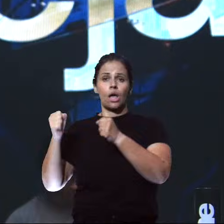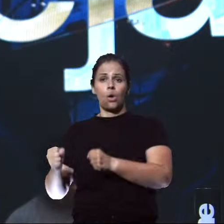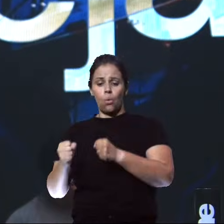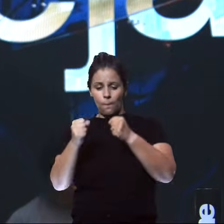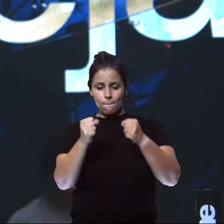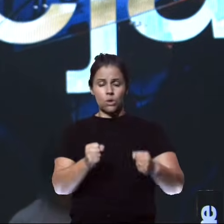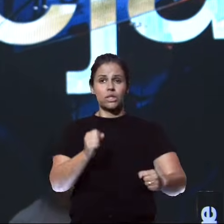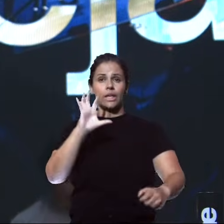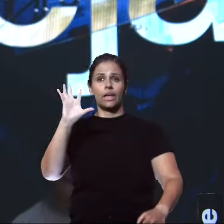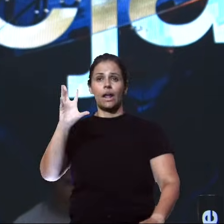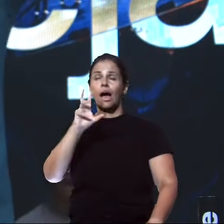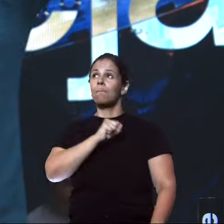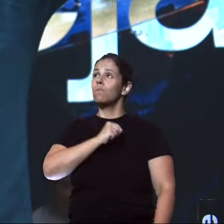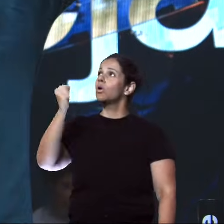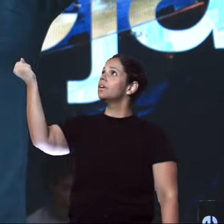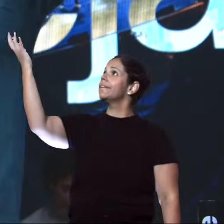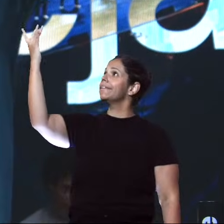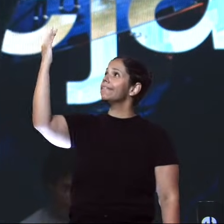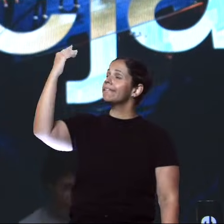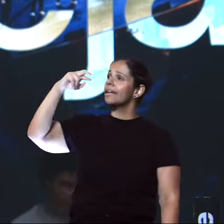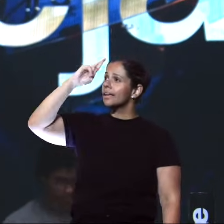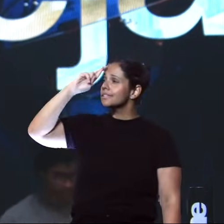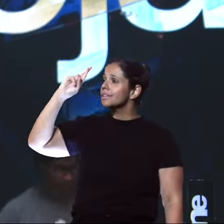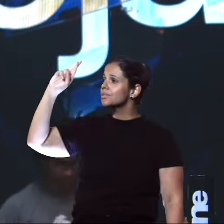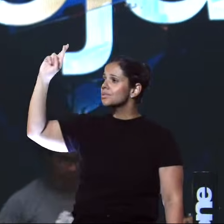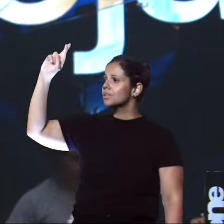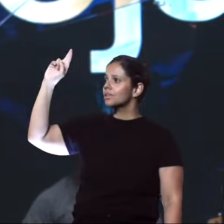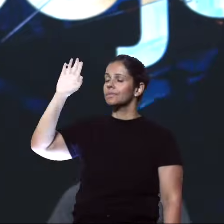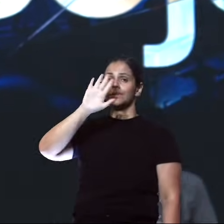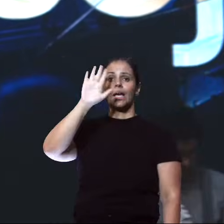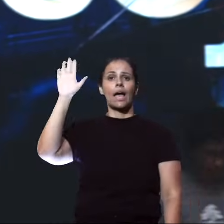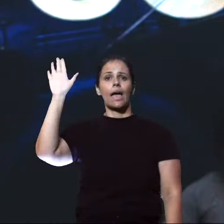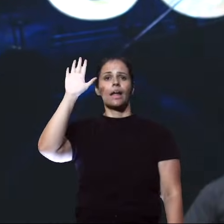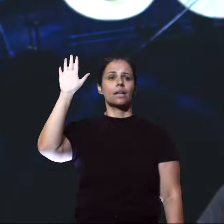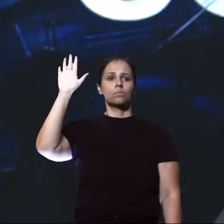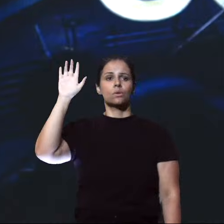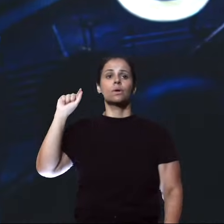cheio da graça do Senhor. Glória a Deus.